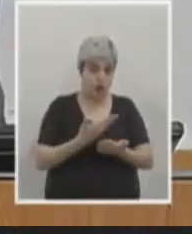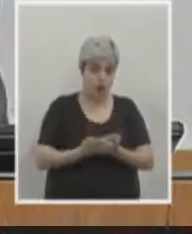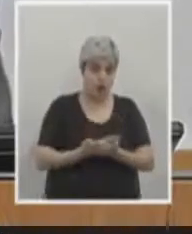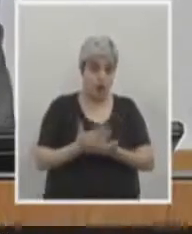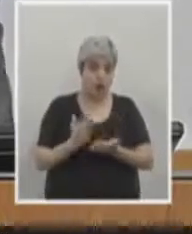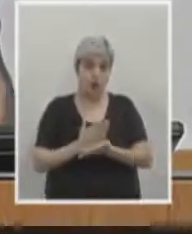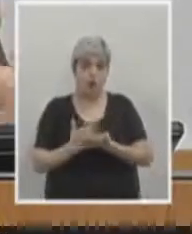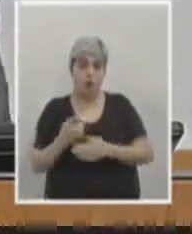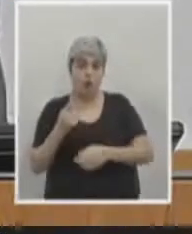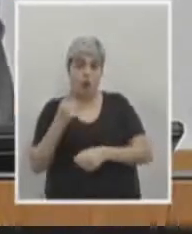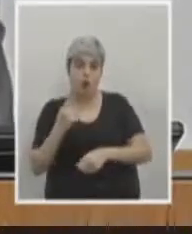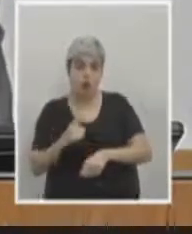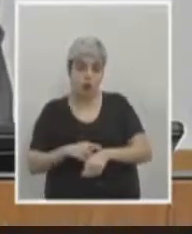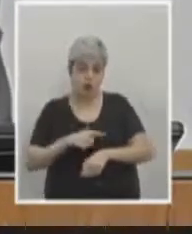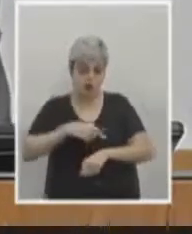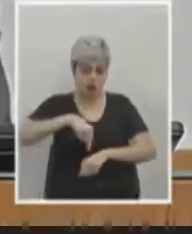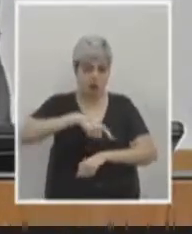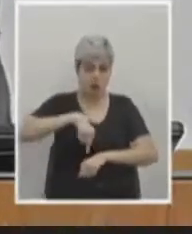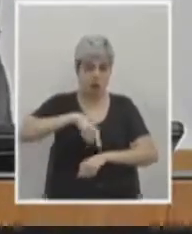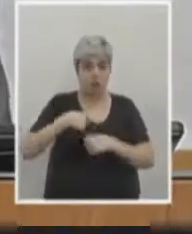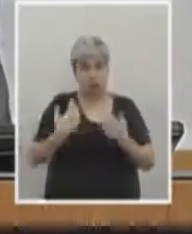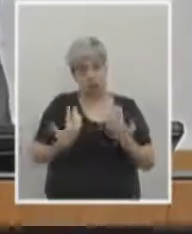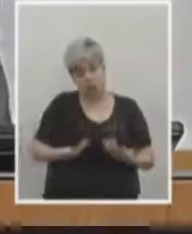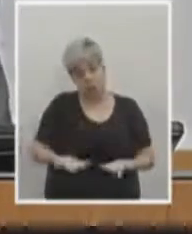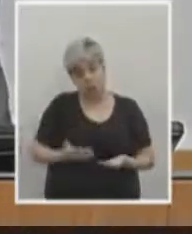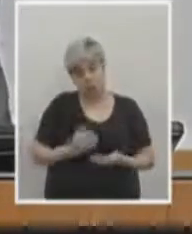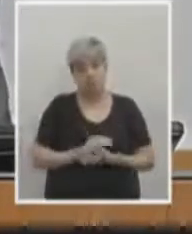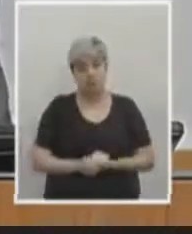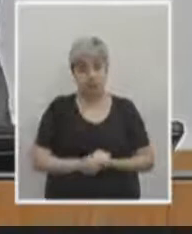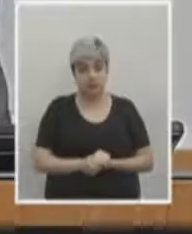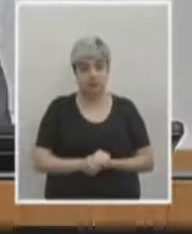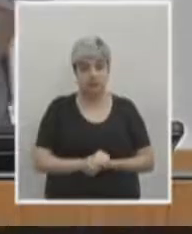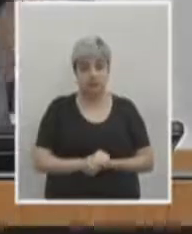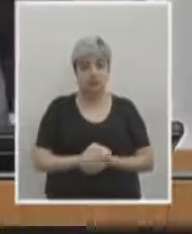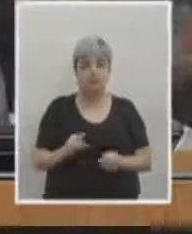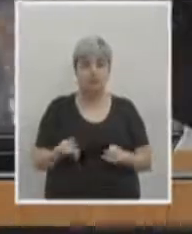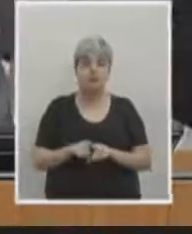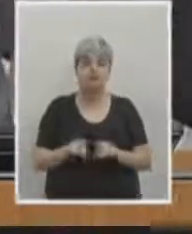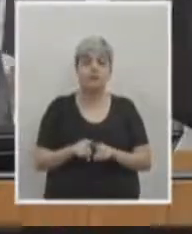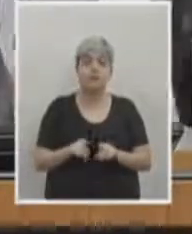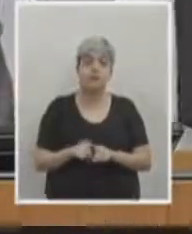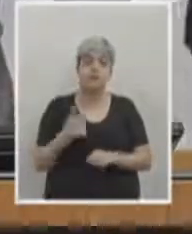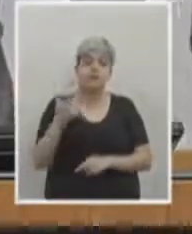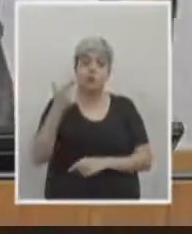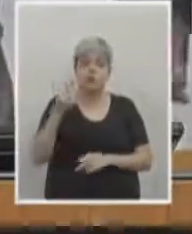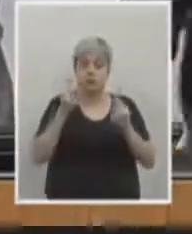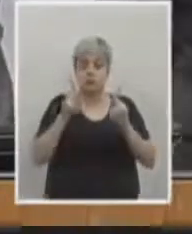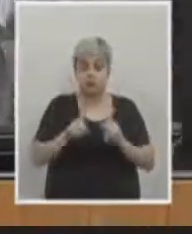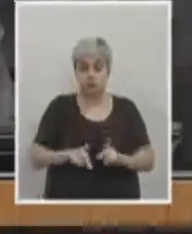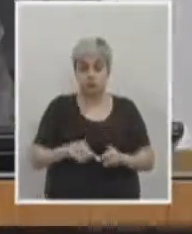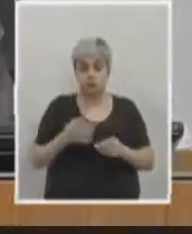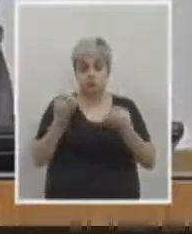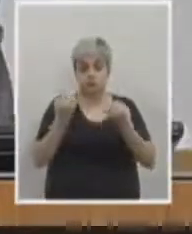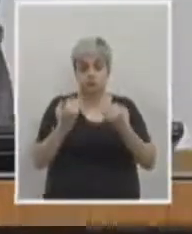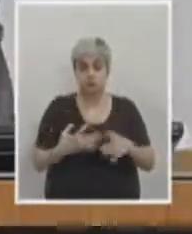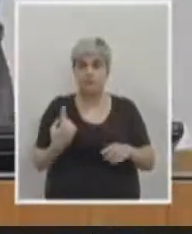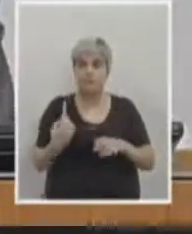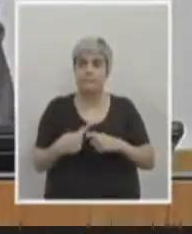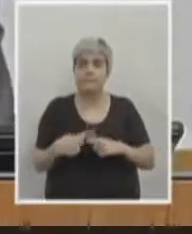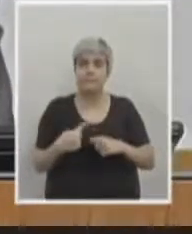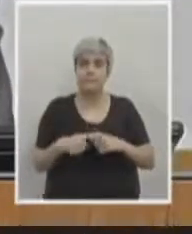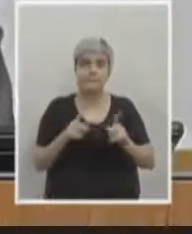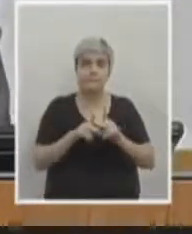relógio. Então, uma pergunta importante aí. Tem lá de Lambari, a Luciângela, que também está dizendo aqui, por que professor